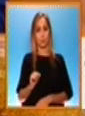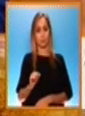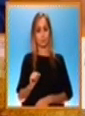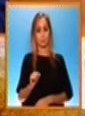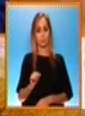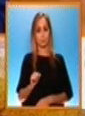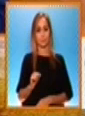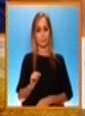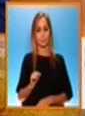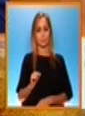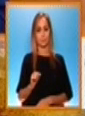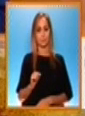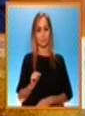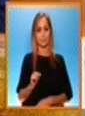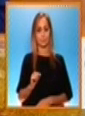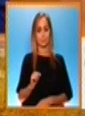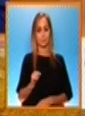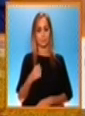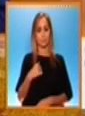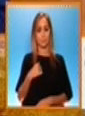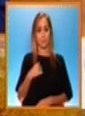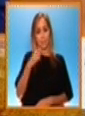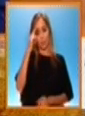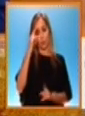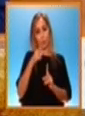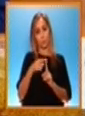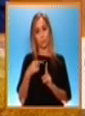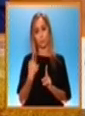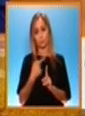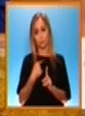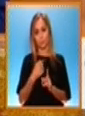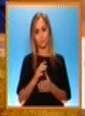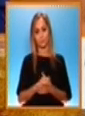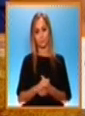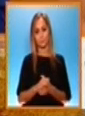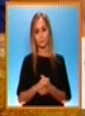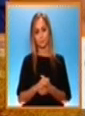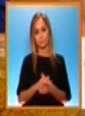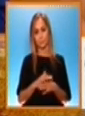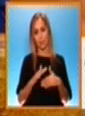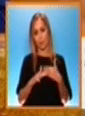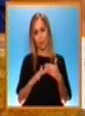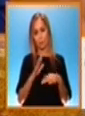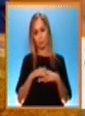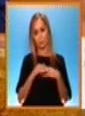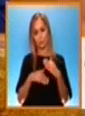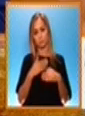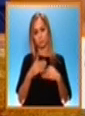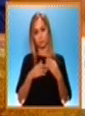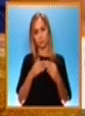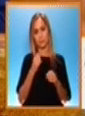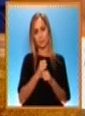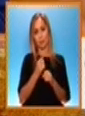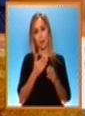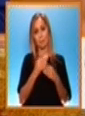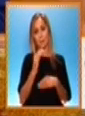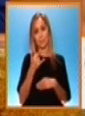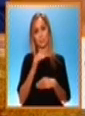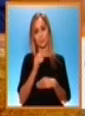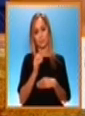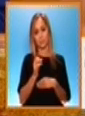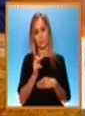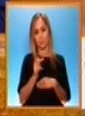nosso... Que é o nosso grande objetivo. É trabalhar que para que vos a cultura. Move há mais de 20 anos,